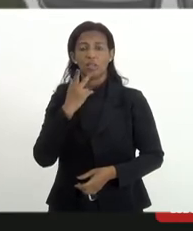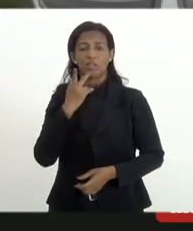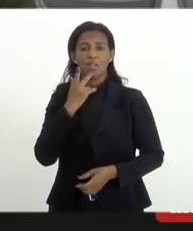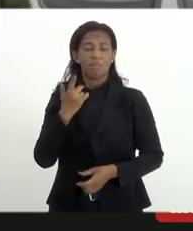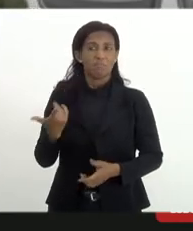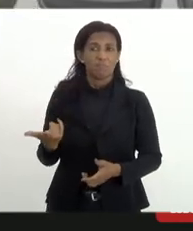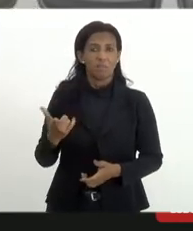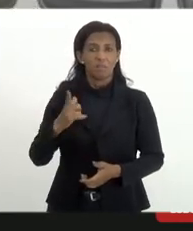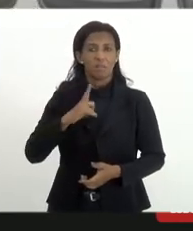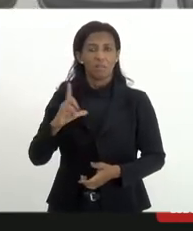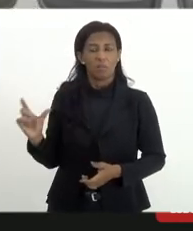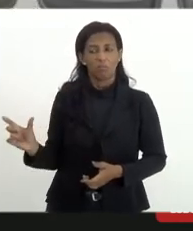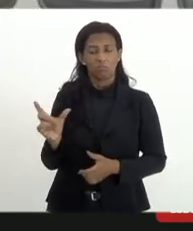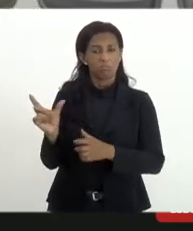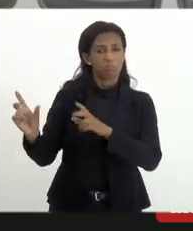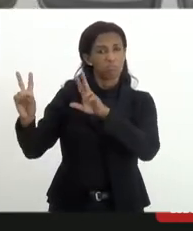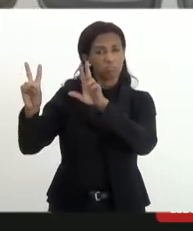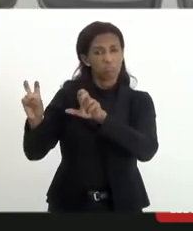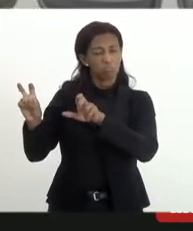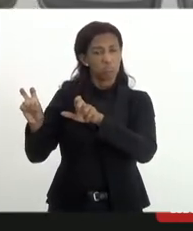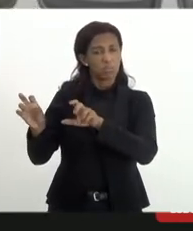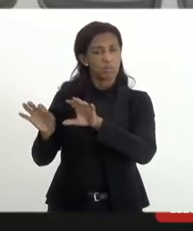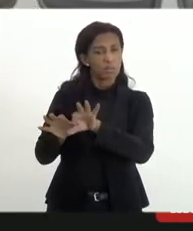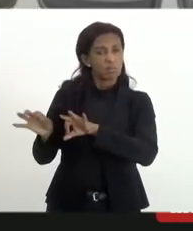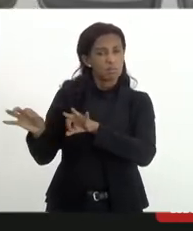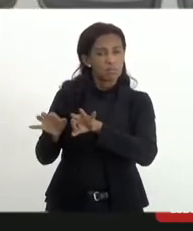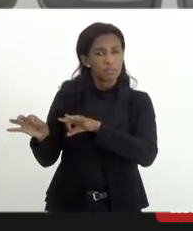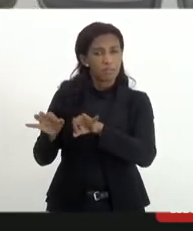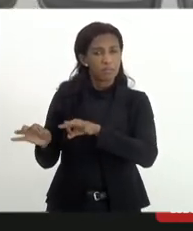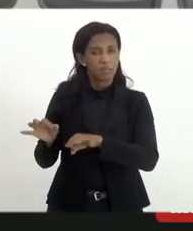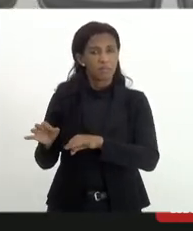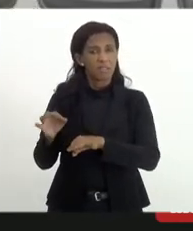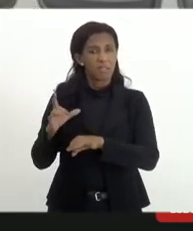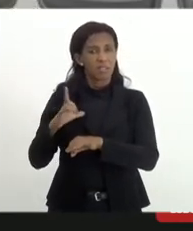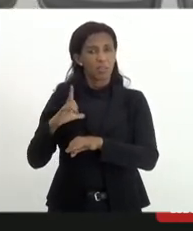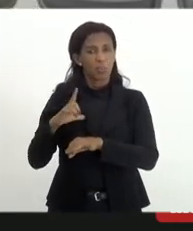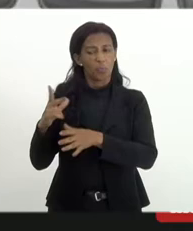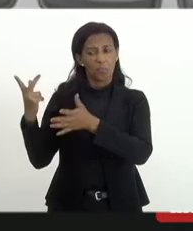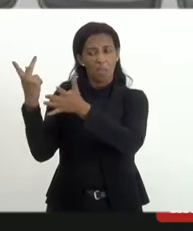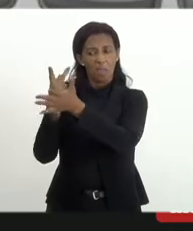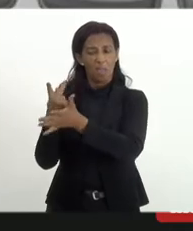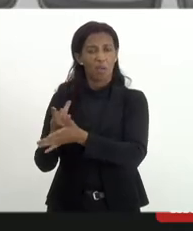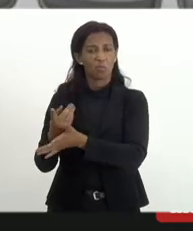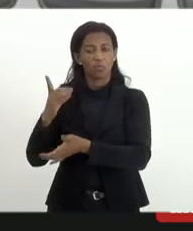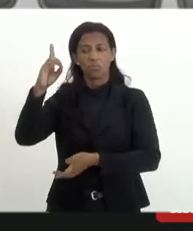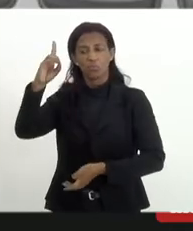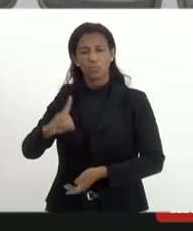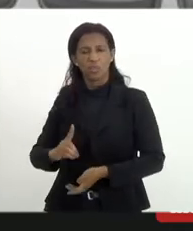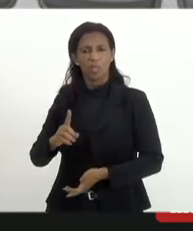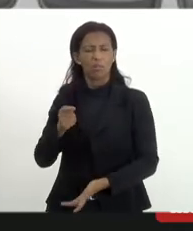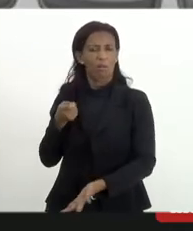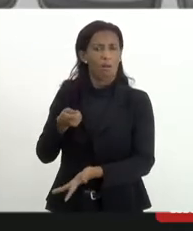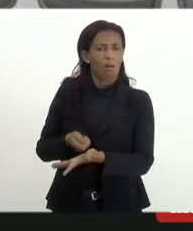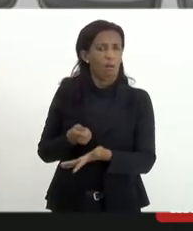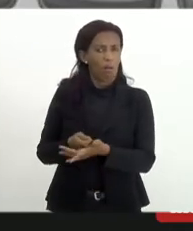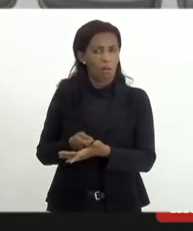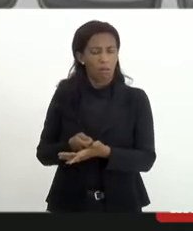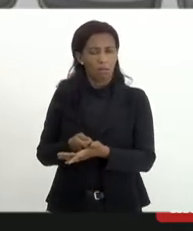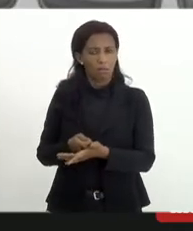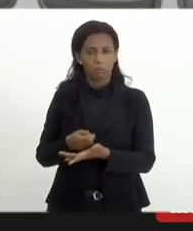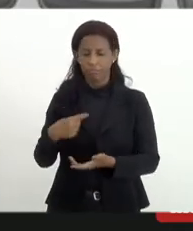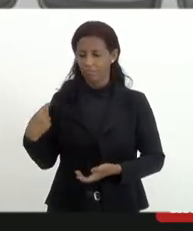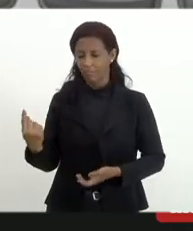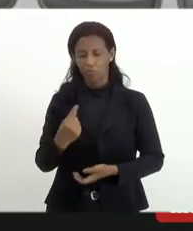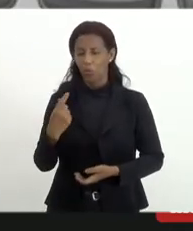accionata, na medida em que, por decadência do direito de cobrar, nós não temos